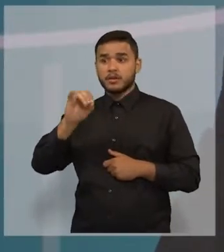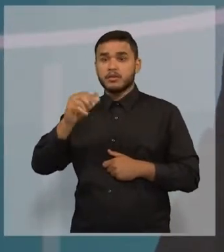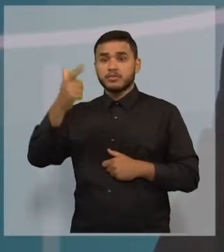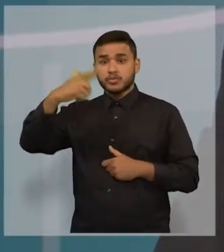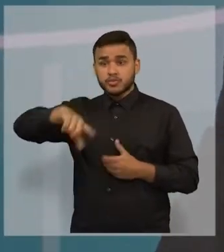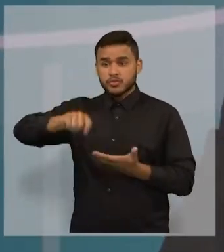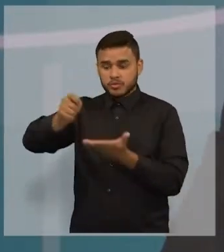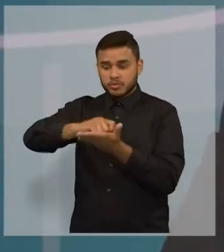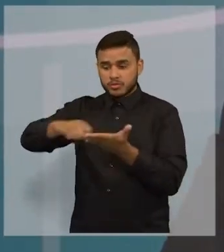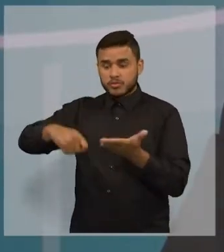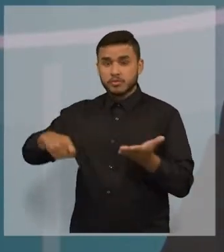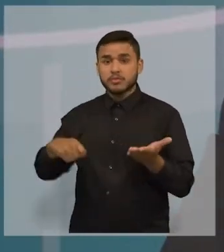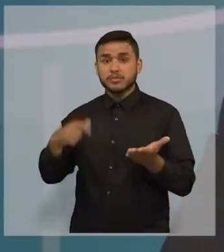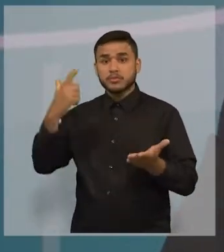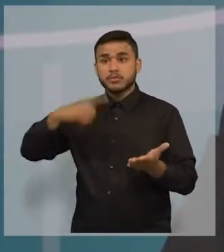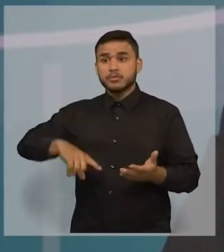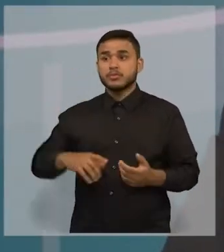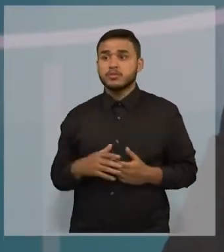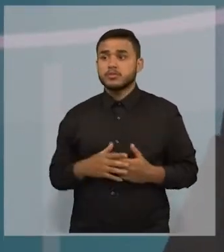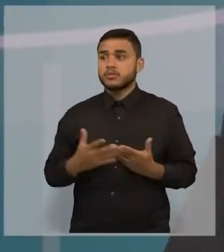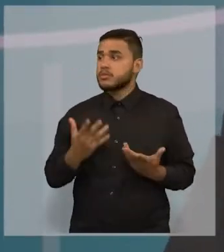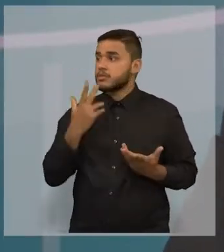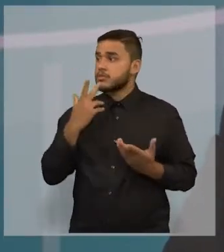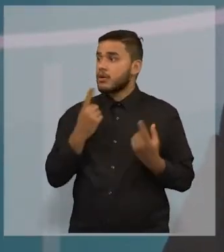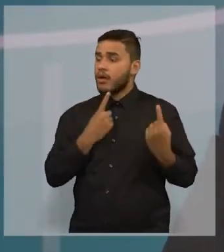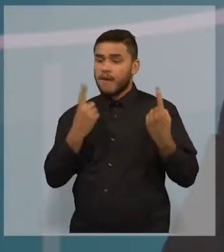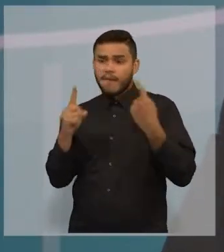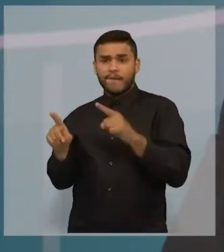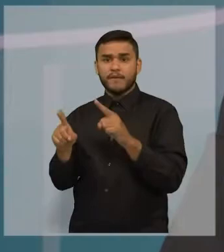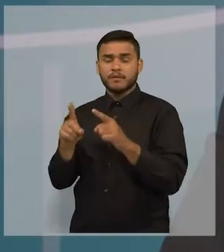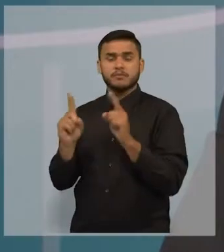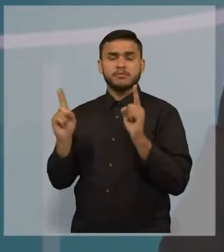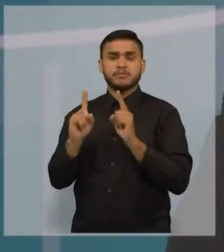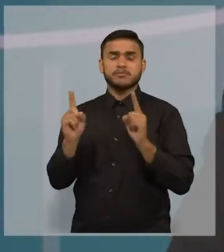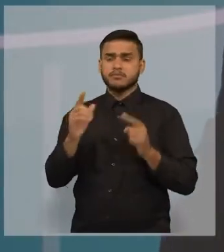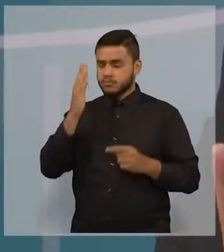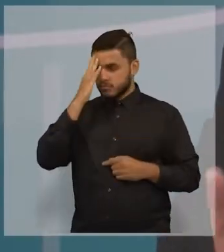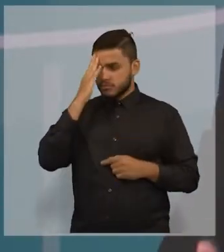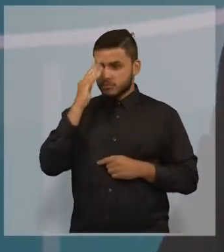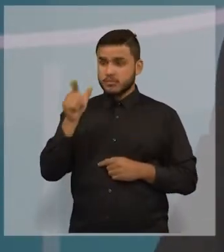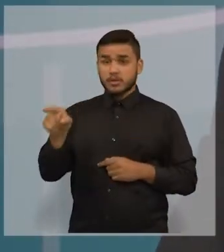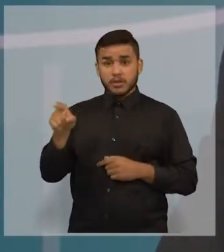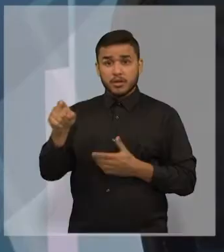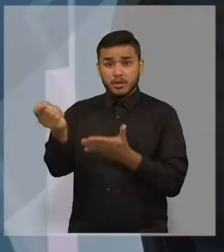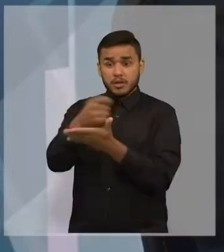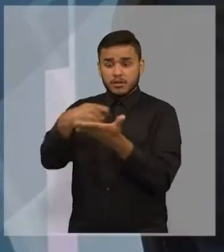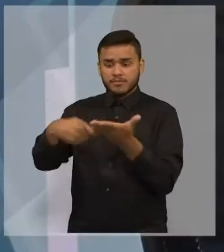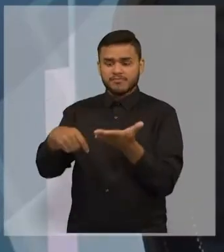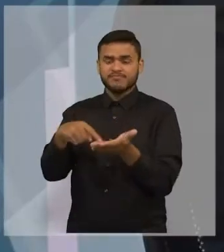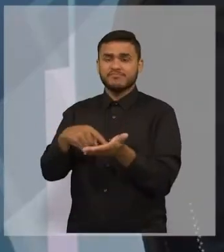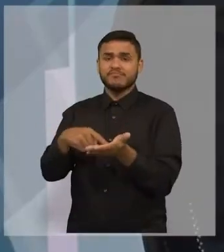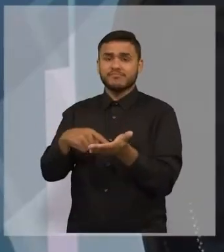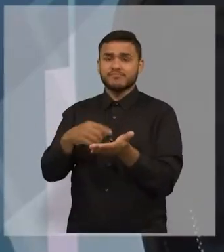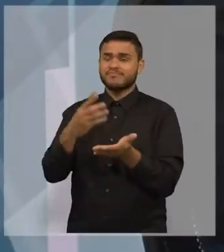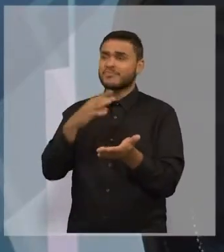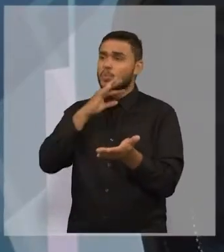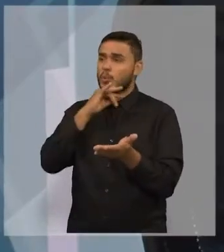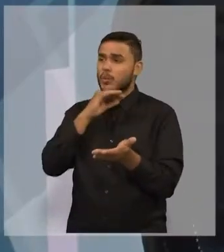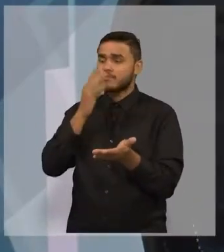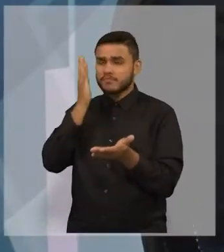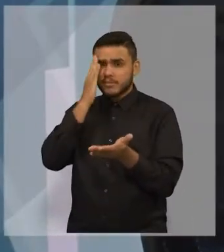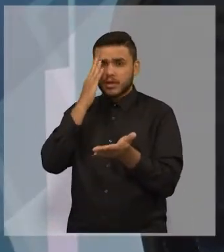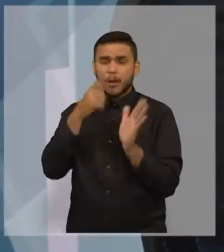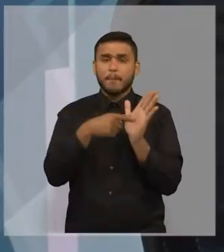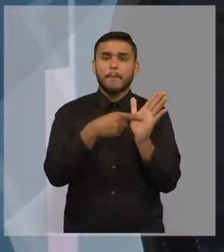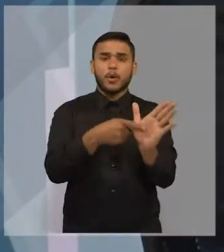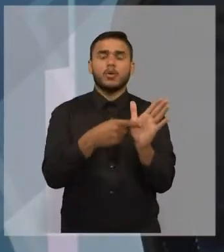José Mauro de Vasconcelos andou escrevendo de novo. Não disse nada contra ele, mas obviamente demonstrou que o